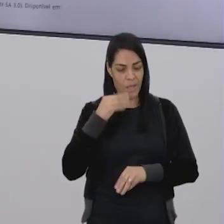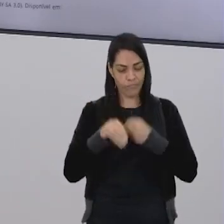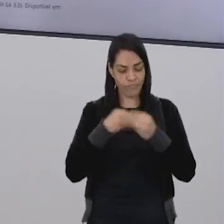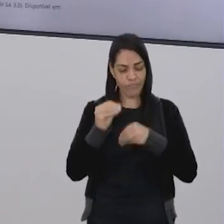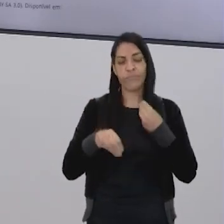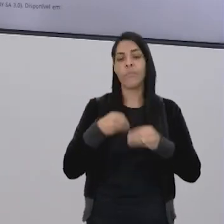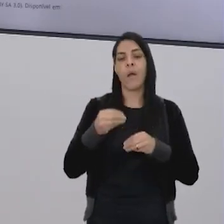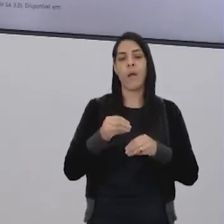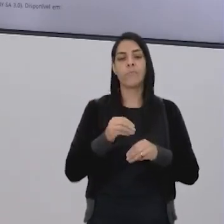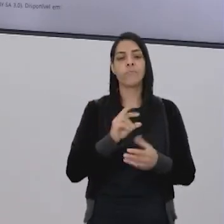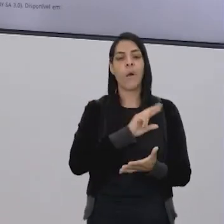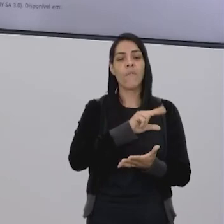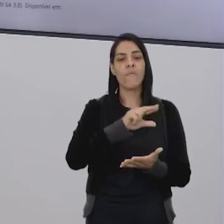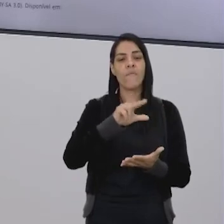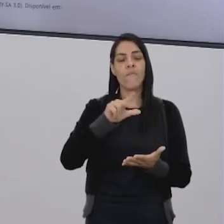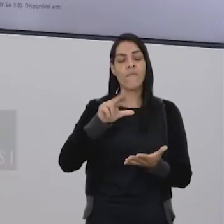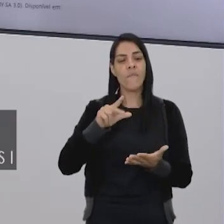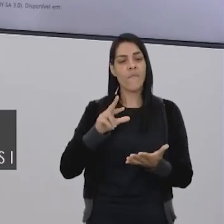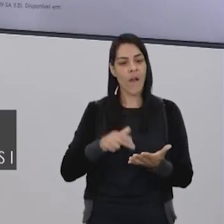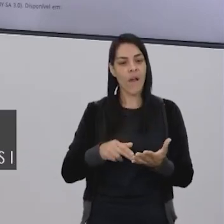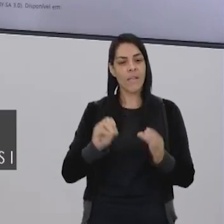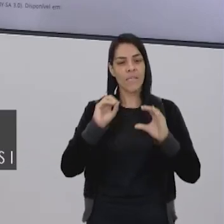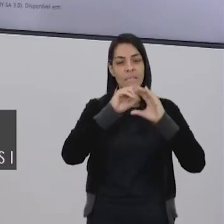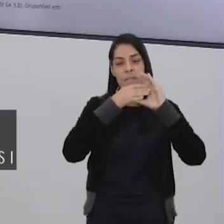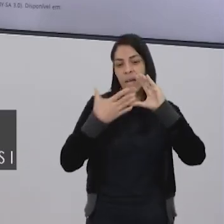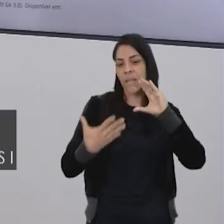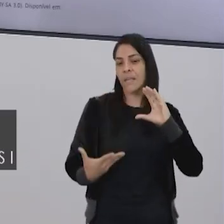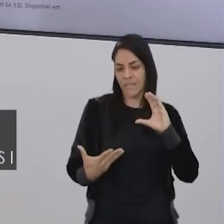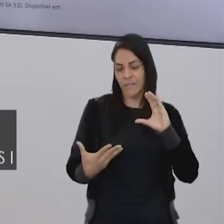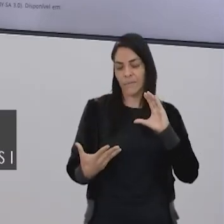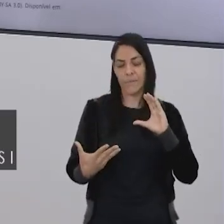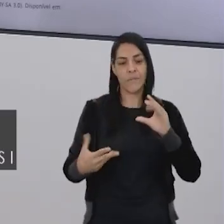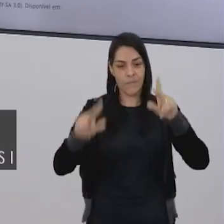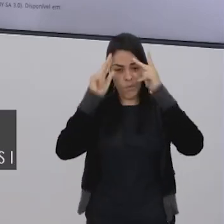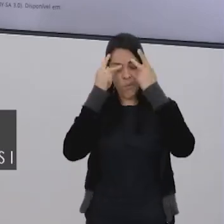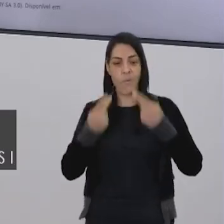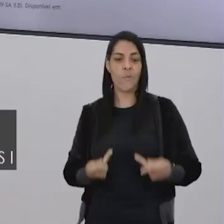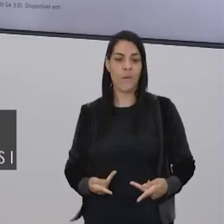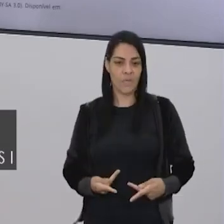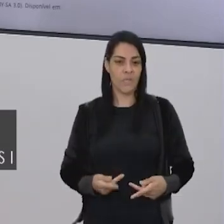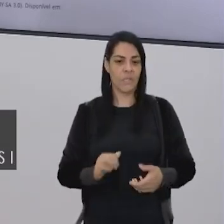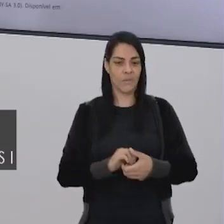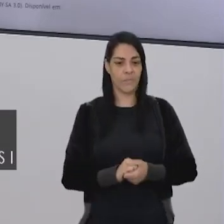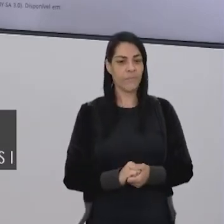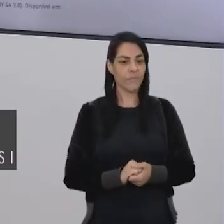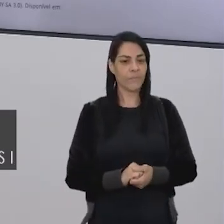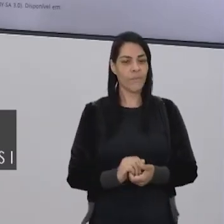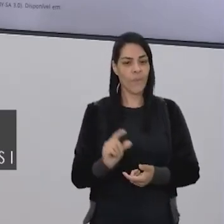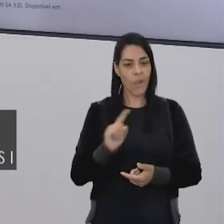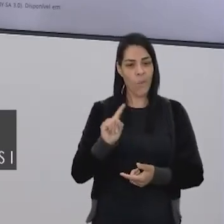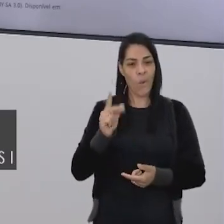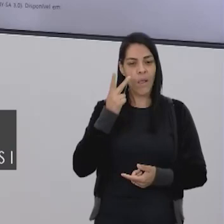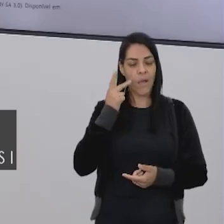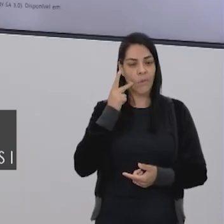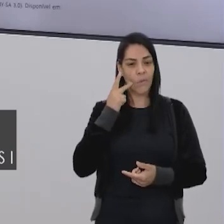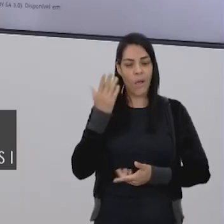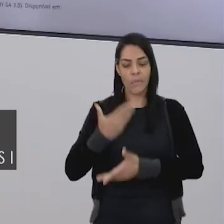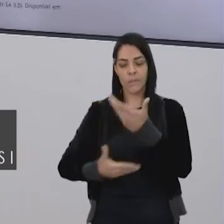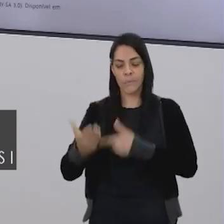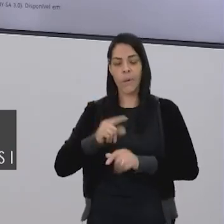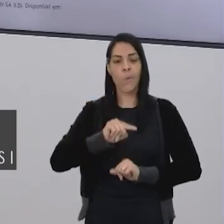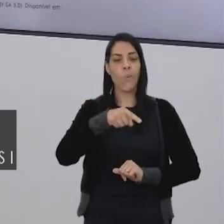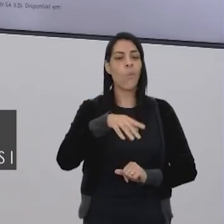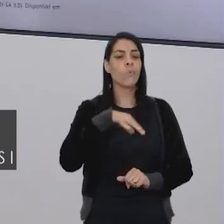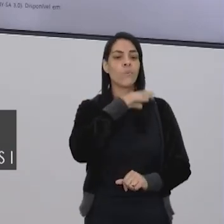humanas, diversas características que são intrinsecamente humanas e não necessariamente naturais, compartilhadas com os outros